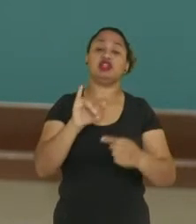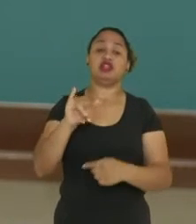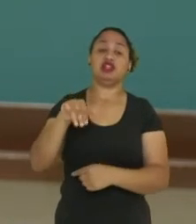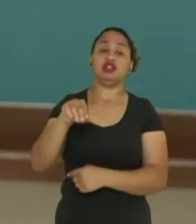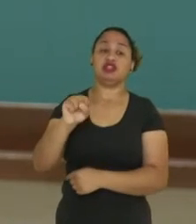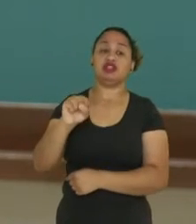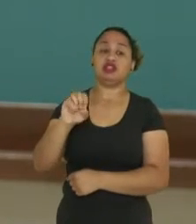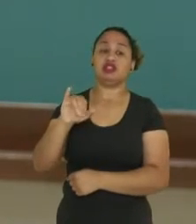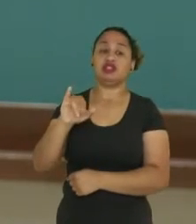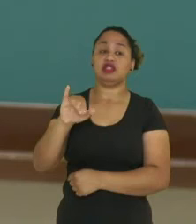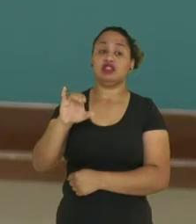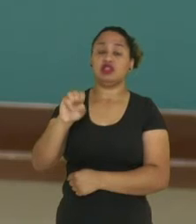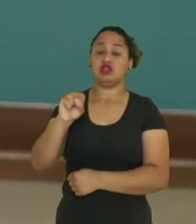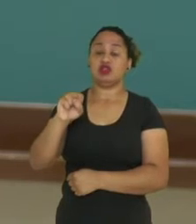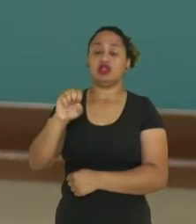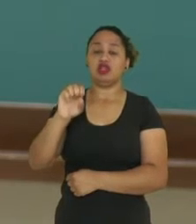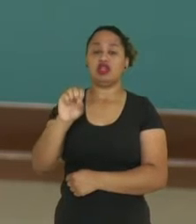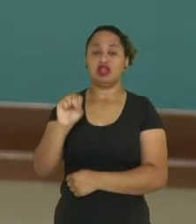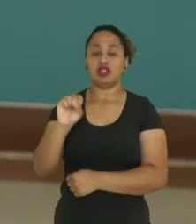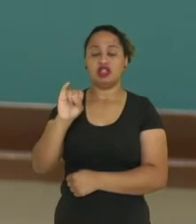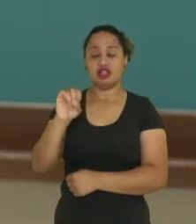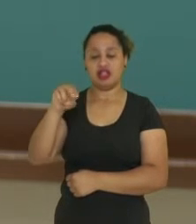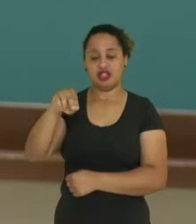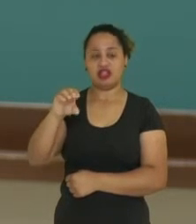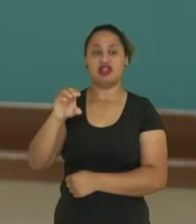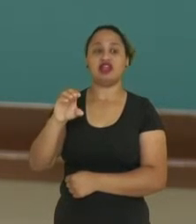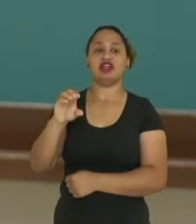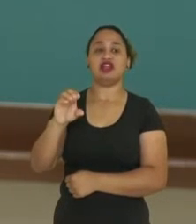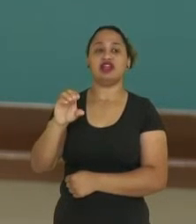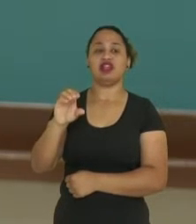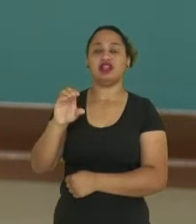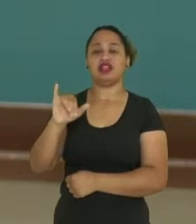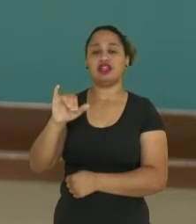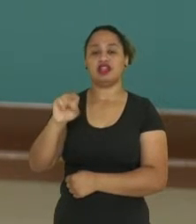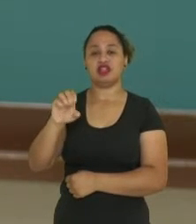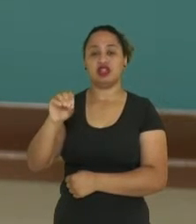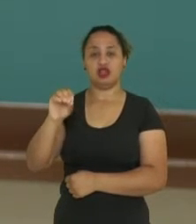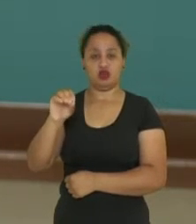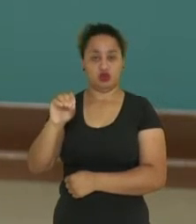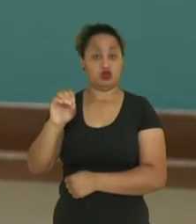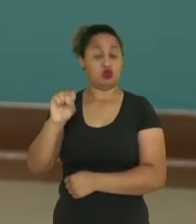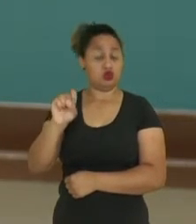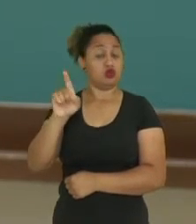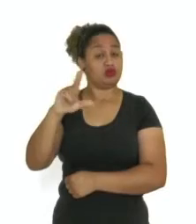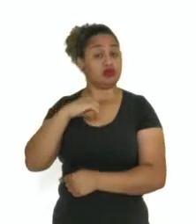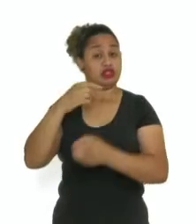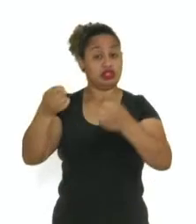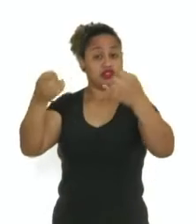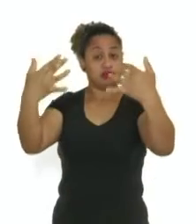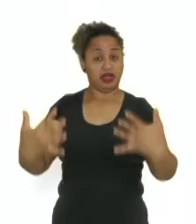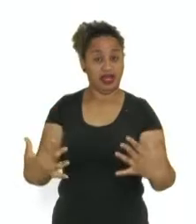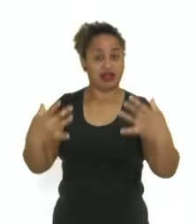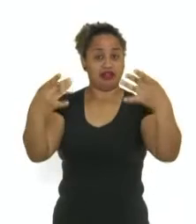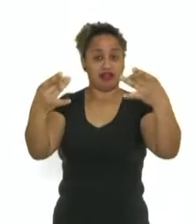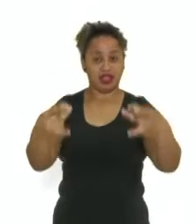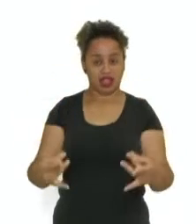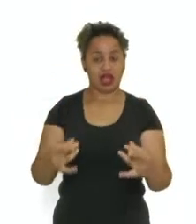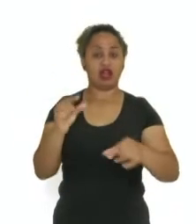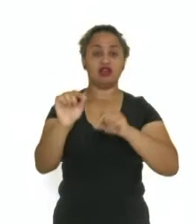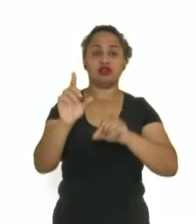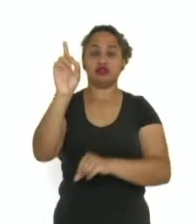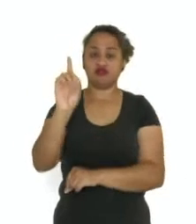traz uma explicação melhor, ele amplia esse direito. Ele trata do quê? O inciso 1 garante o respeito